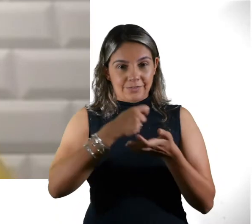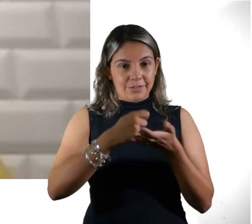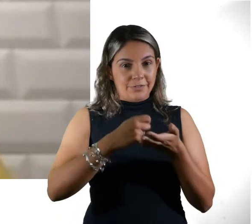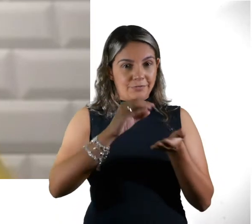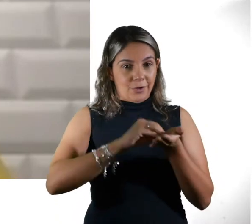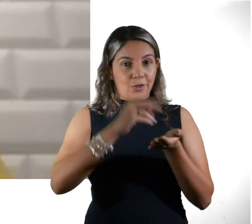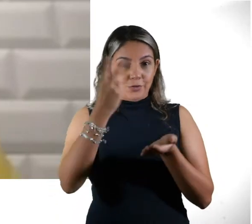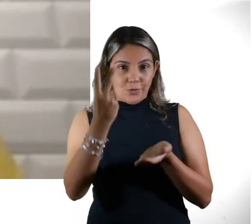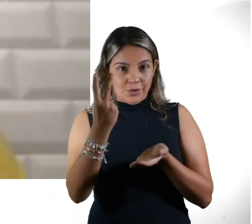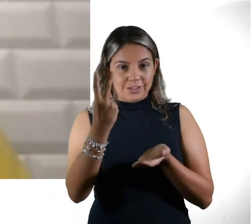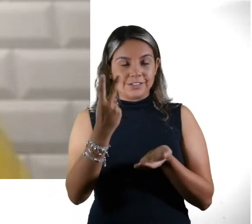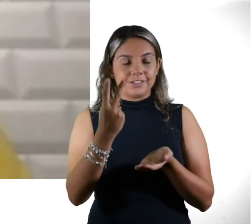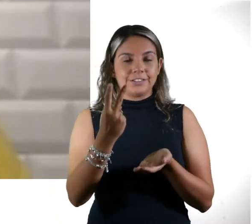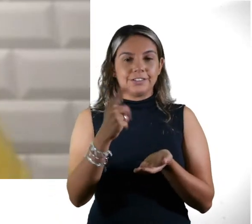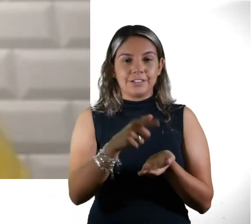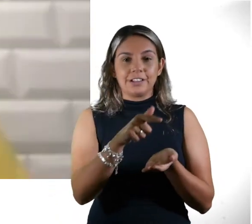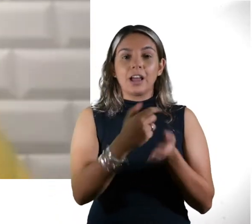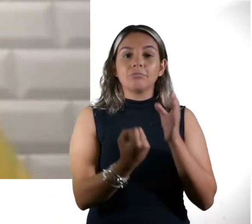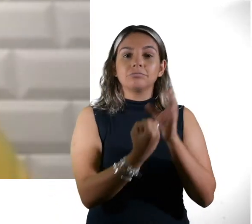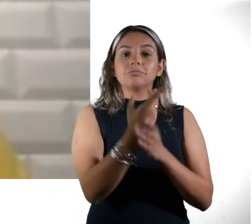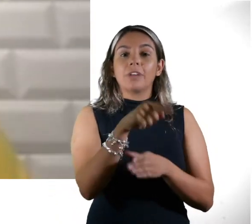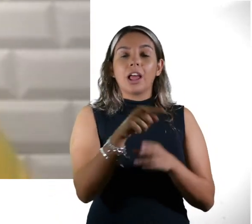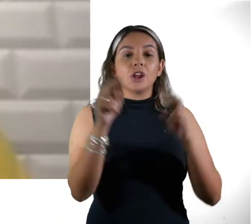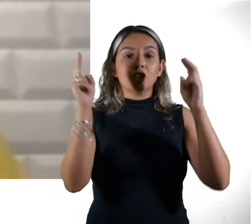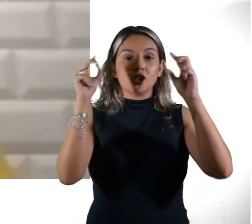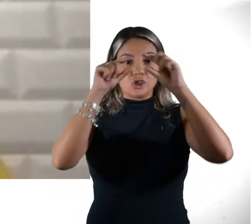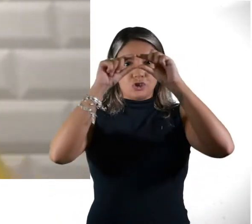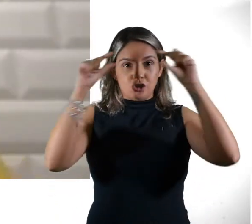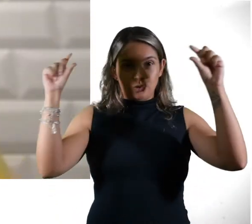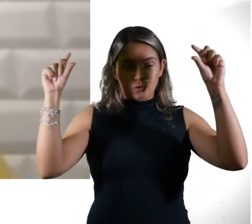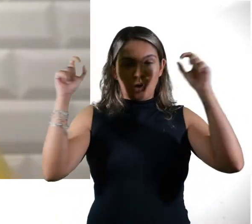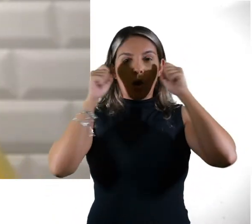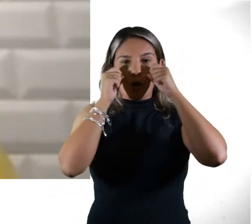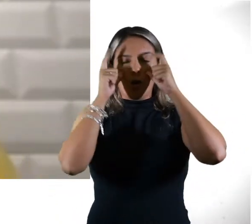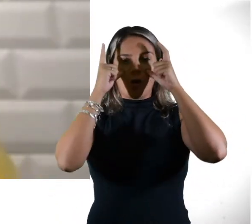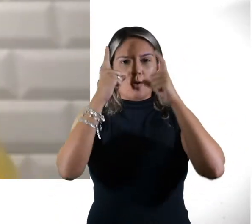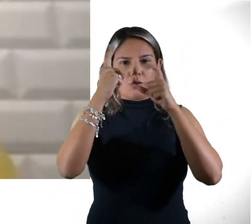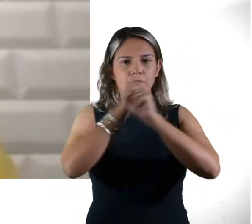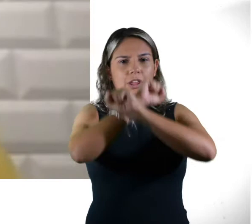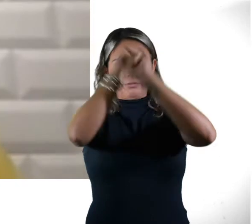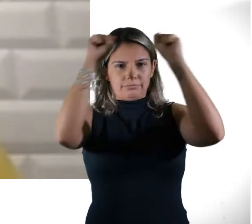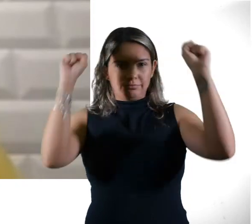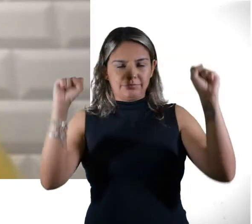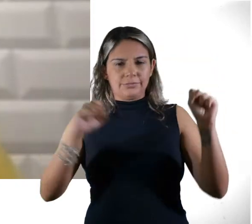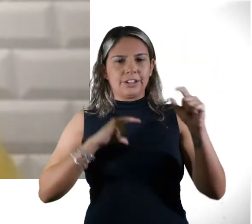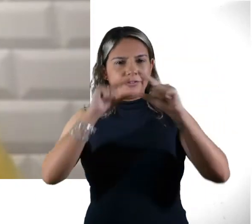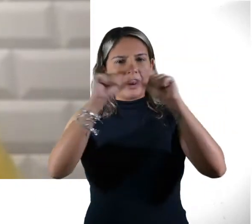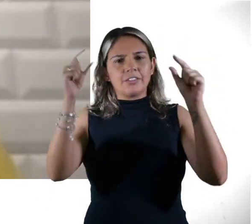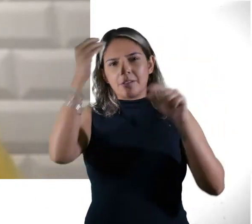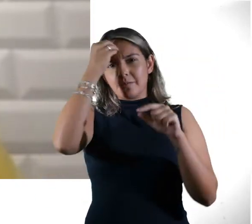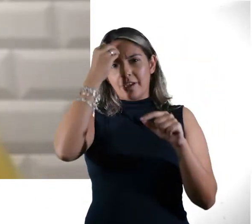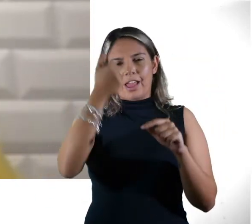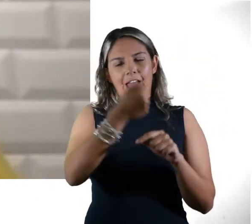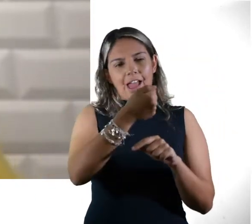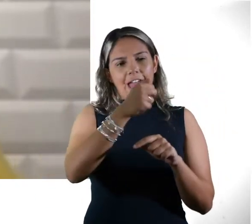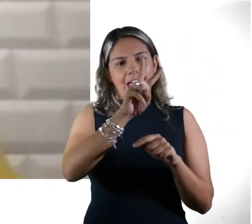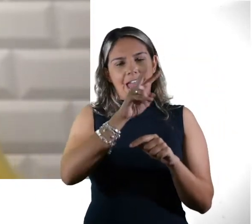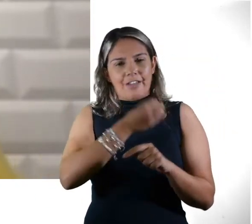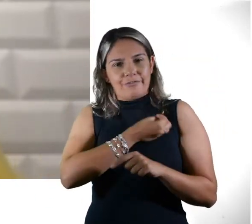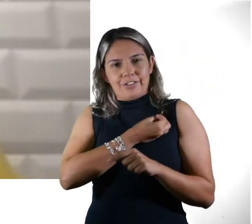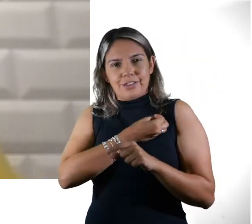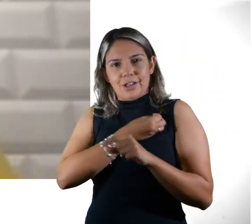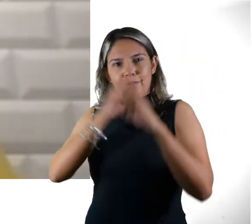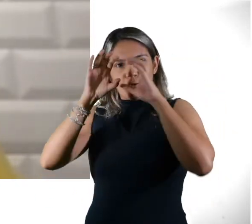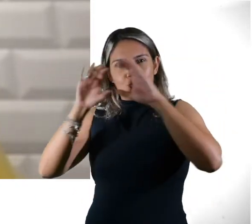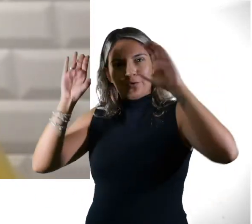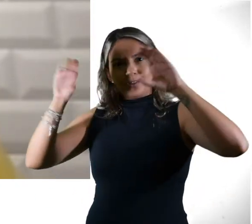uma trilogia. Mas A Vida no Céu surgiu exatamente do título, quer dizer, eu acordei uma manhã e tinha esta frase na cabeça, A Vida no Céu. E a partir